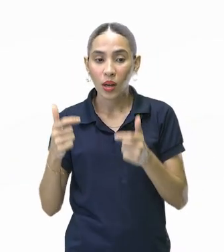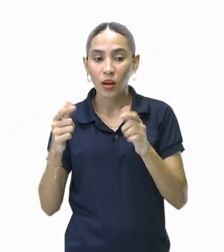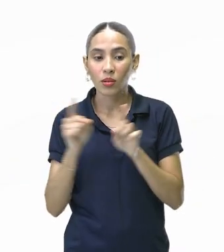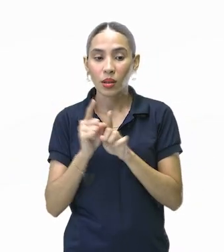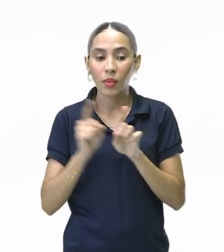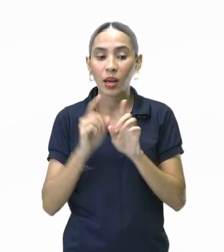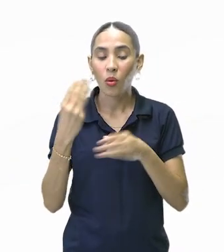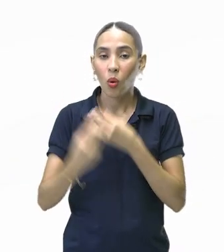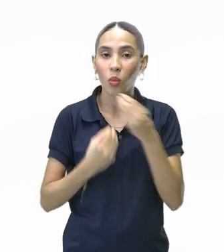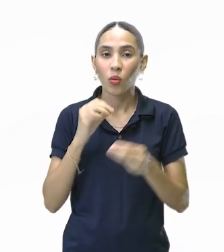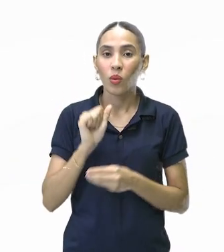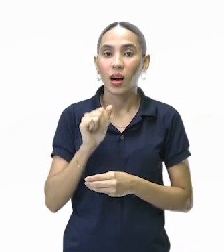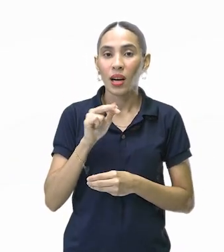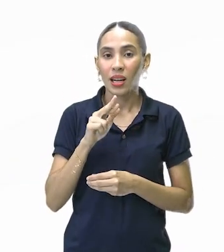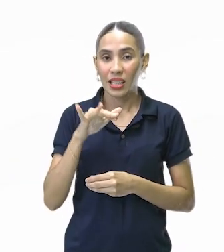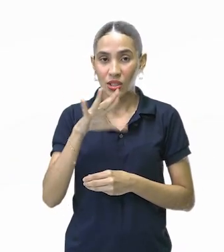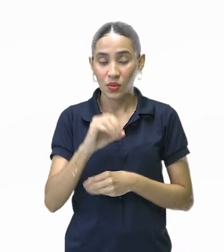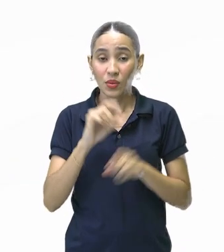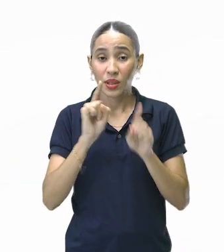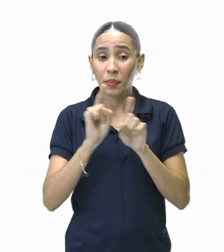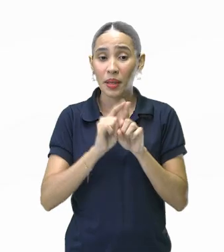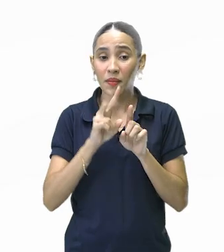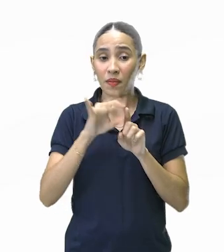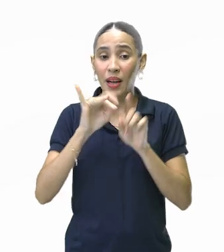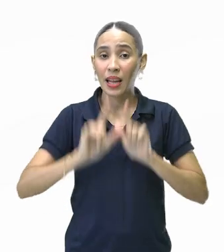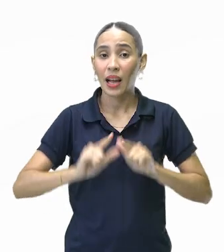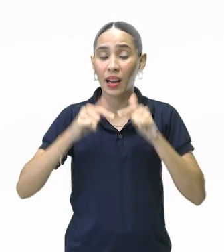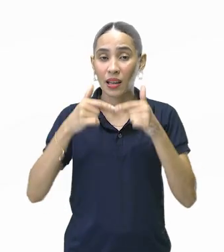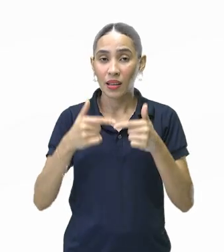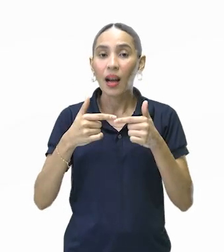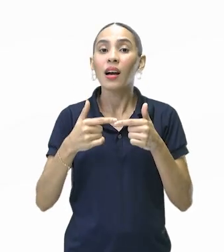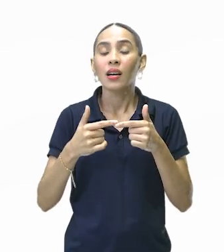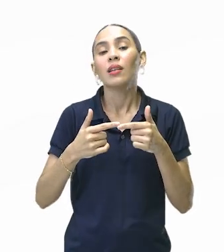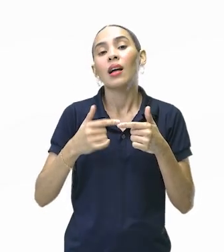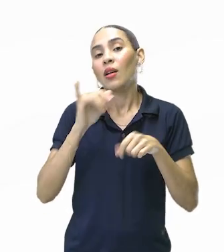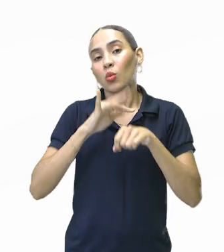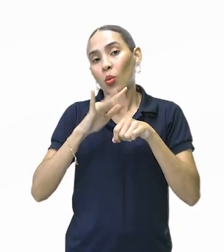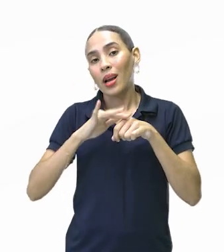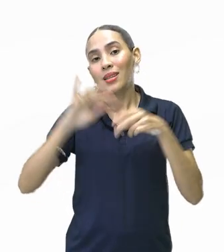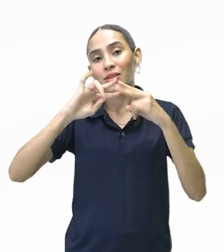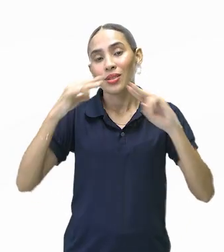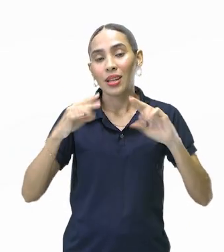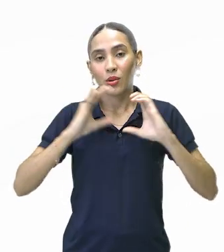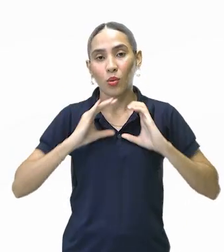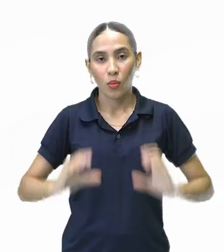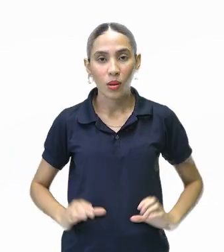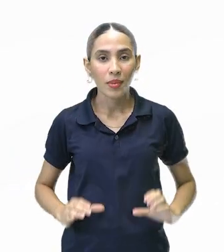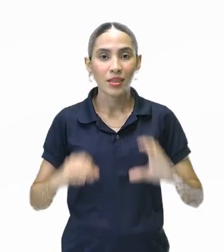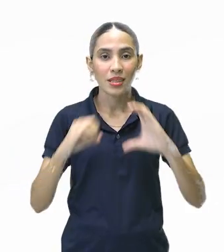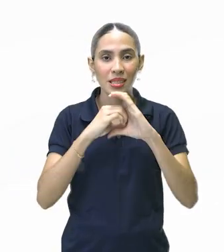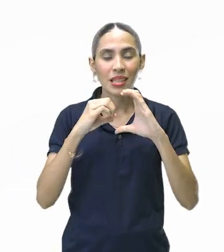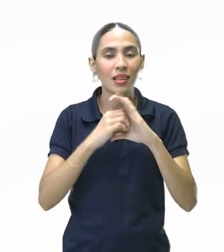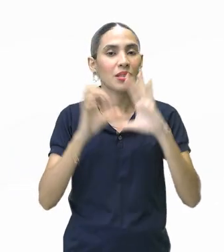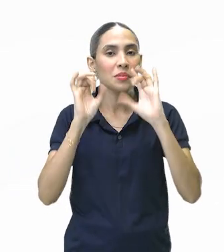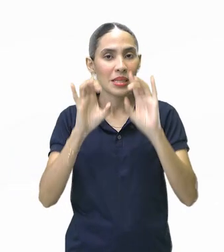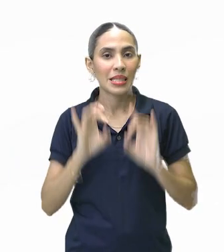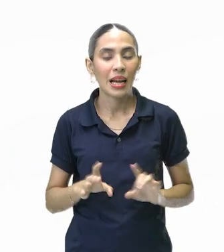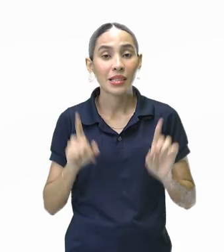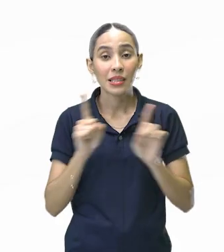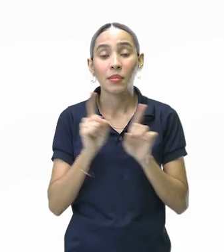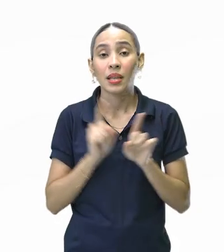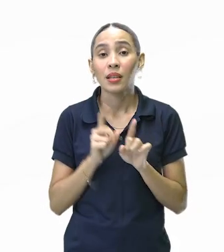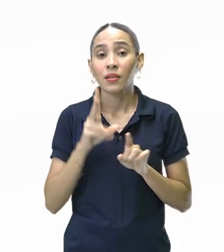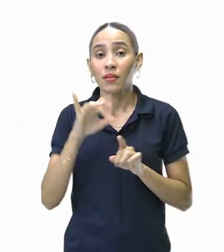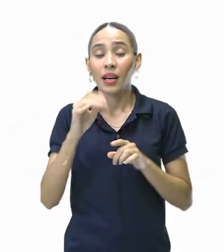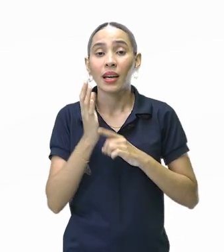ativo. E isso, pessoal, vai ajudar aí a estudar doenças genéticas, o comportamento de células específicas, vai